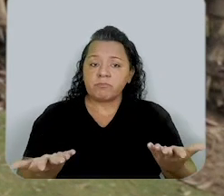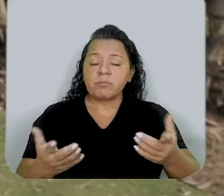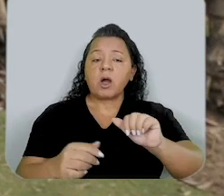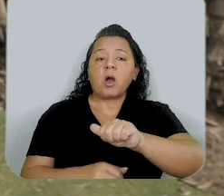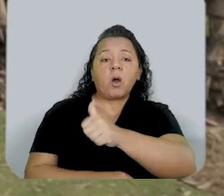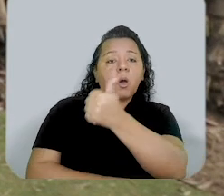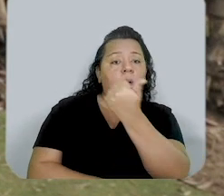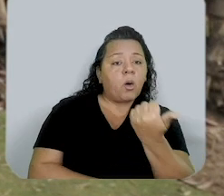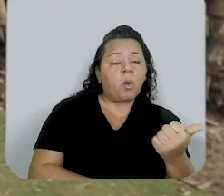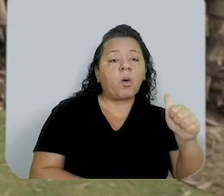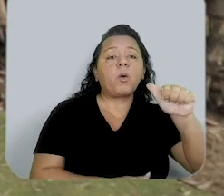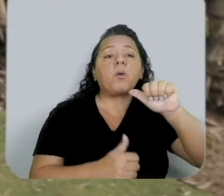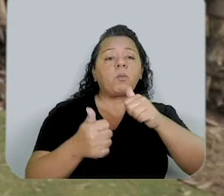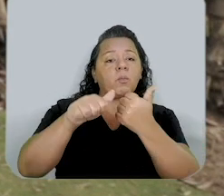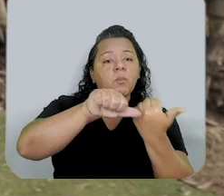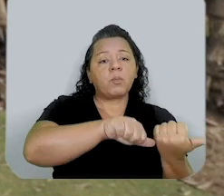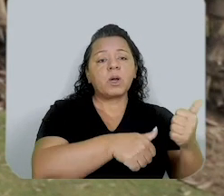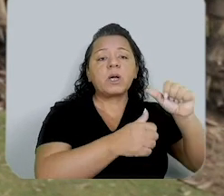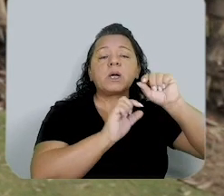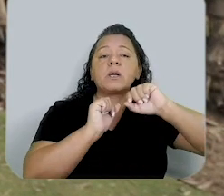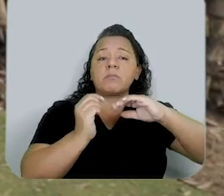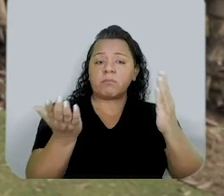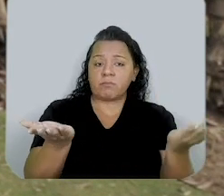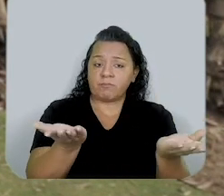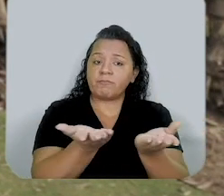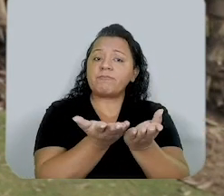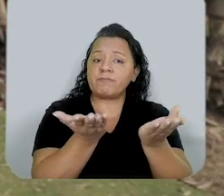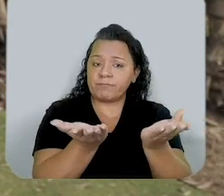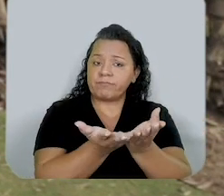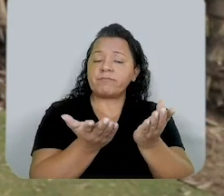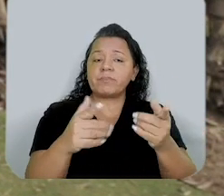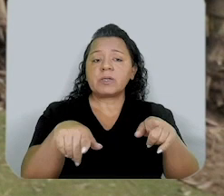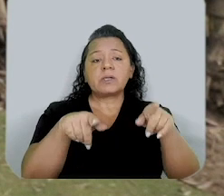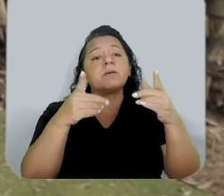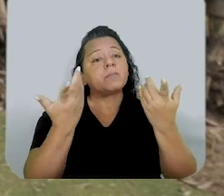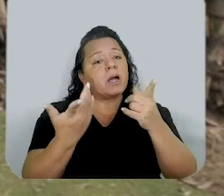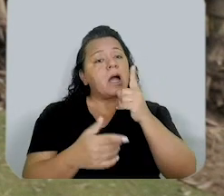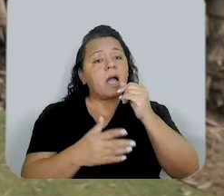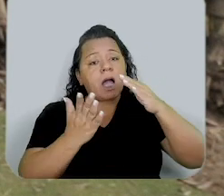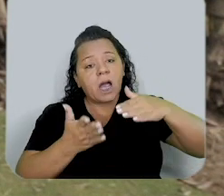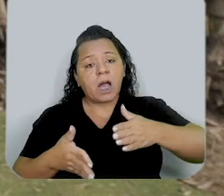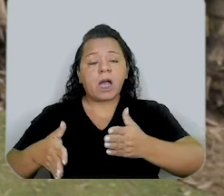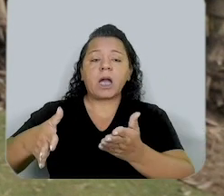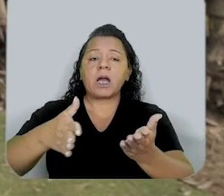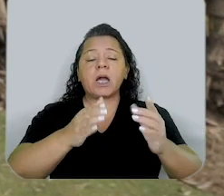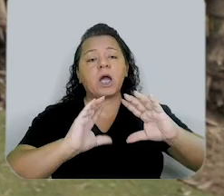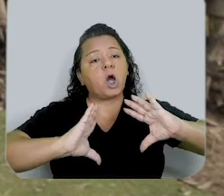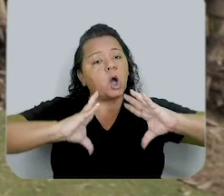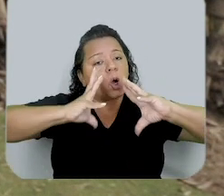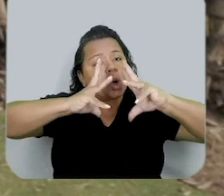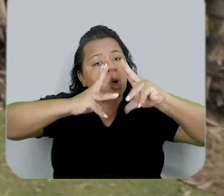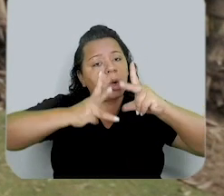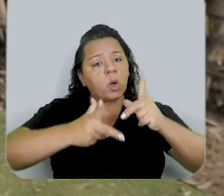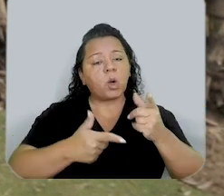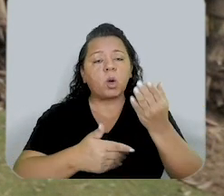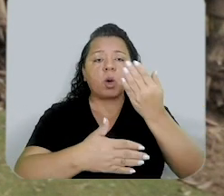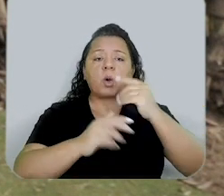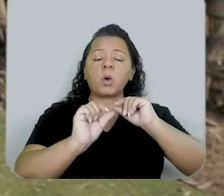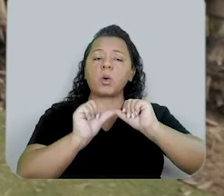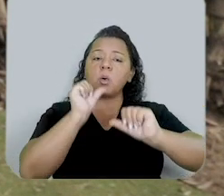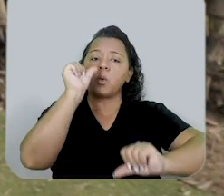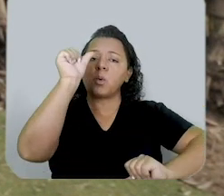O batismo também em igrejas evangélicas é feito por imersão em rios, enfim. Então, todos esses